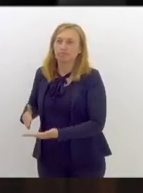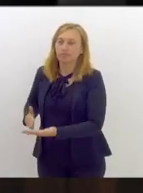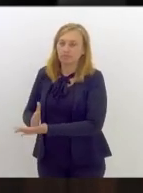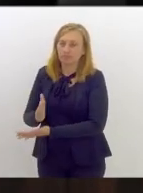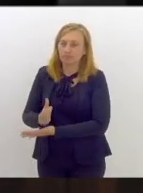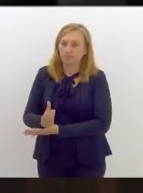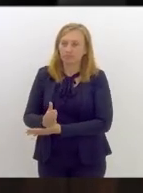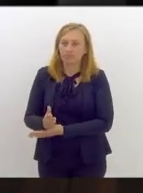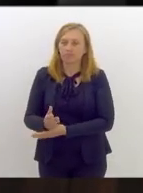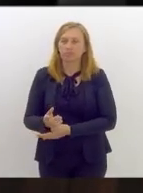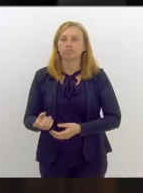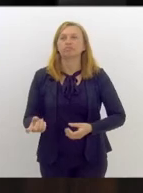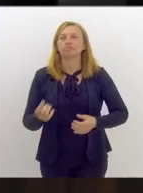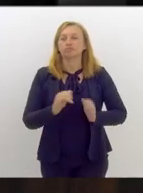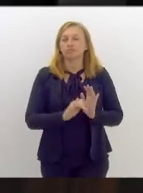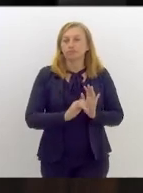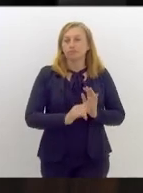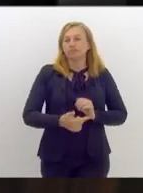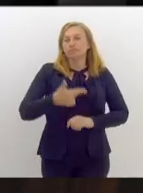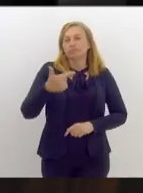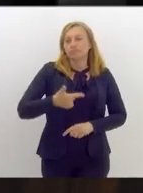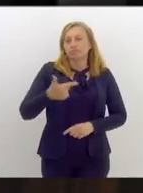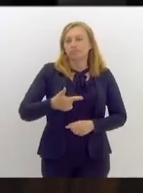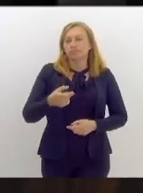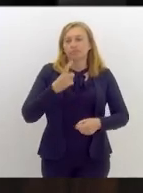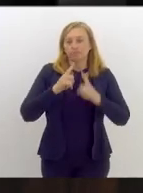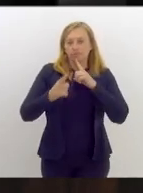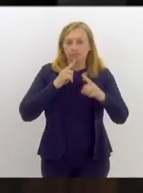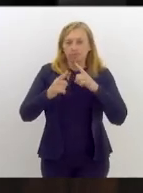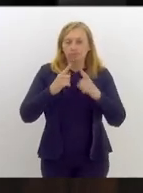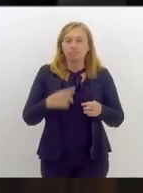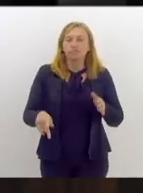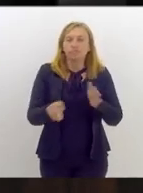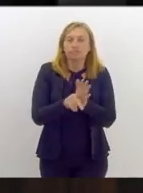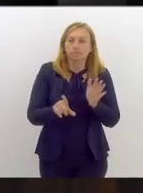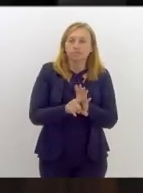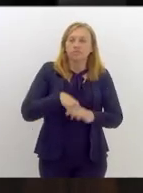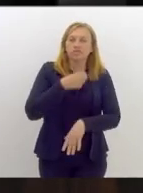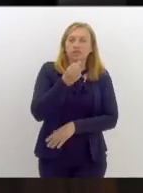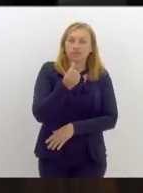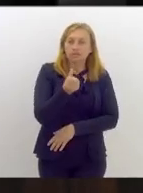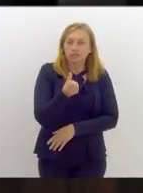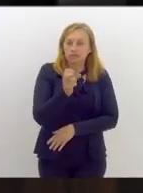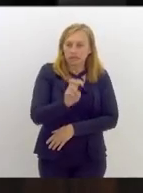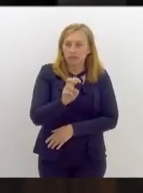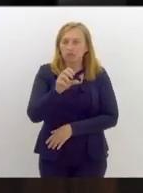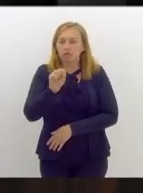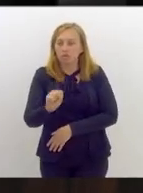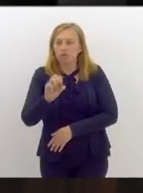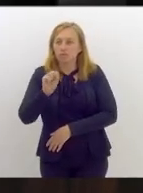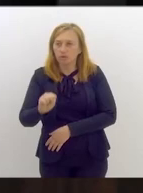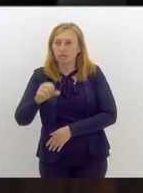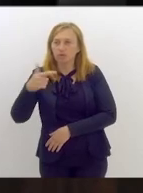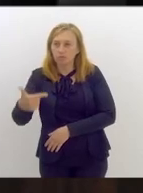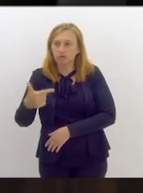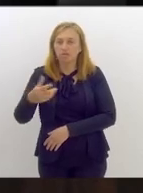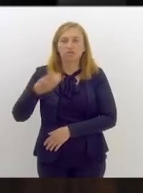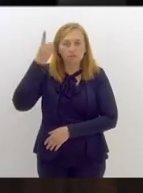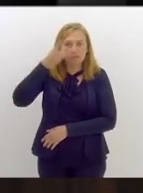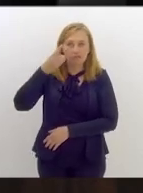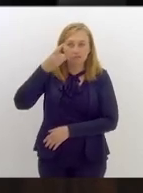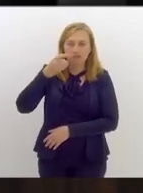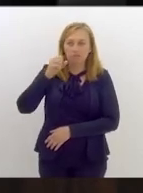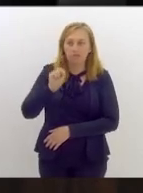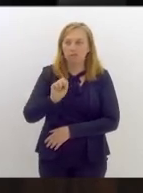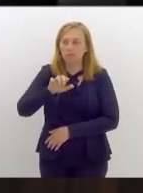estão. Aprovado. Vai a redação do vencido para a segunda discussão. Projeto de lei 5882 de 22, de autoria do deputado Samuel Malafaia, que